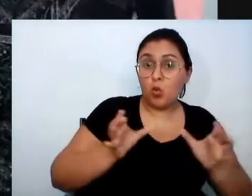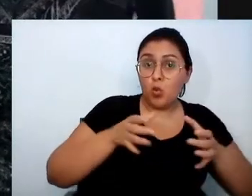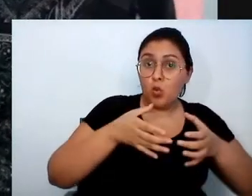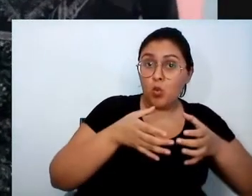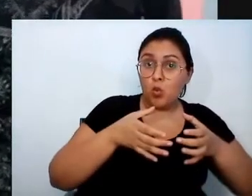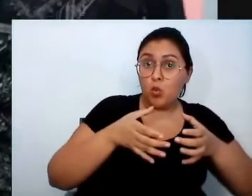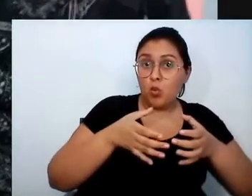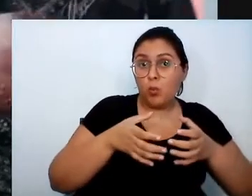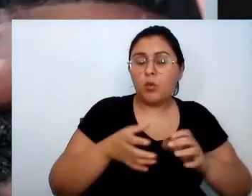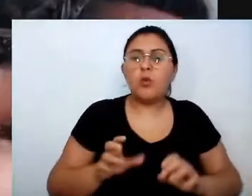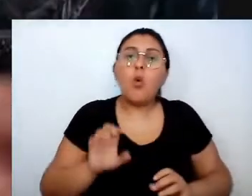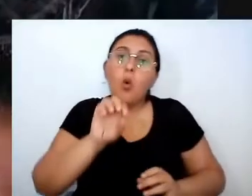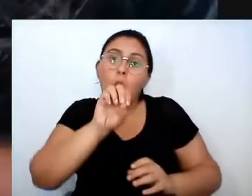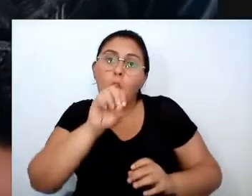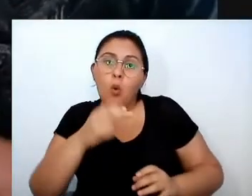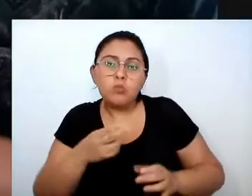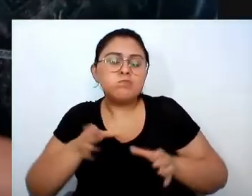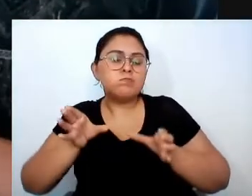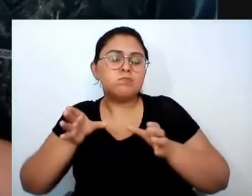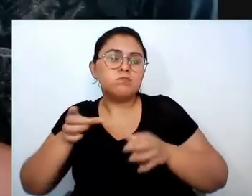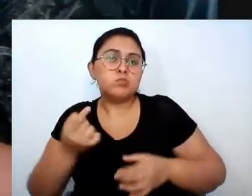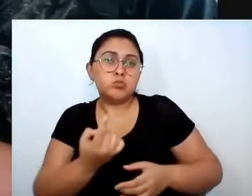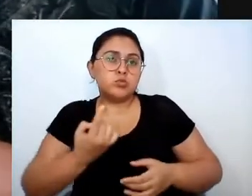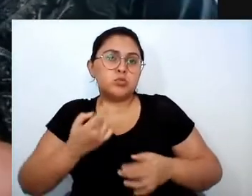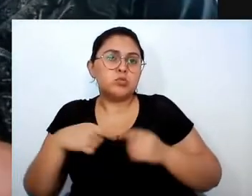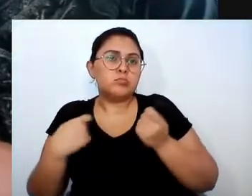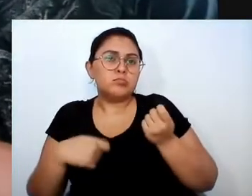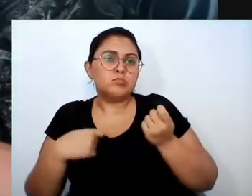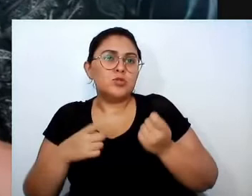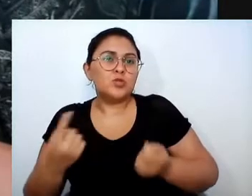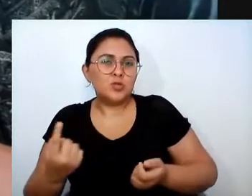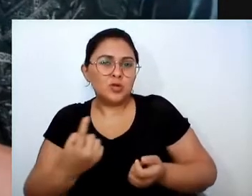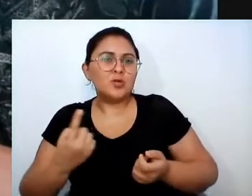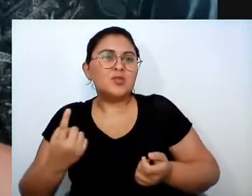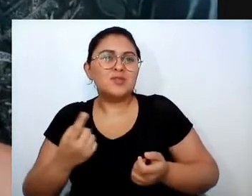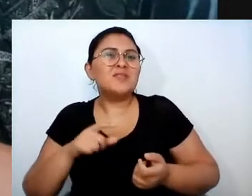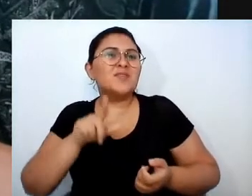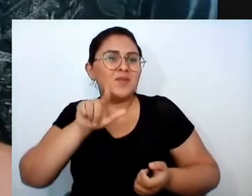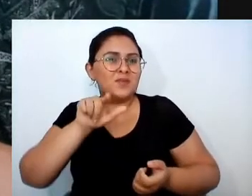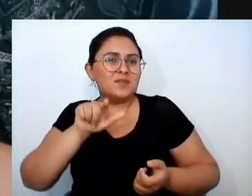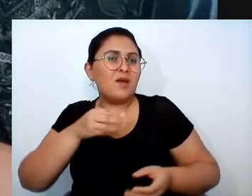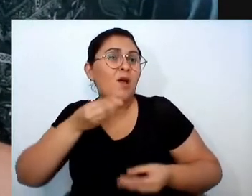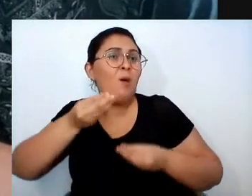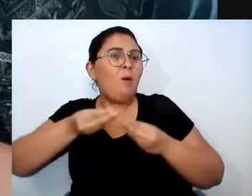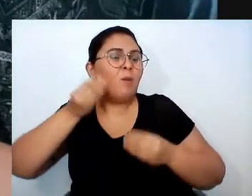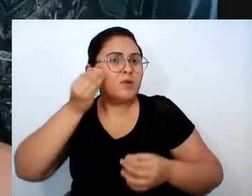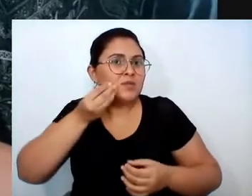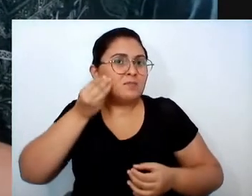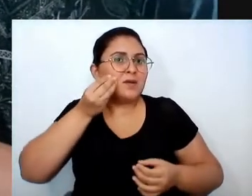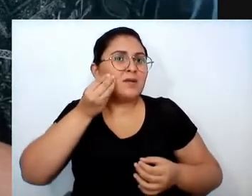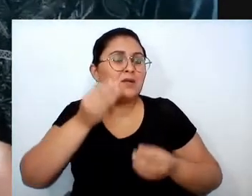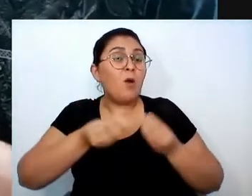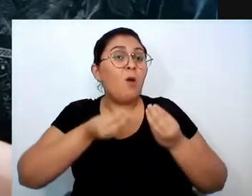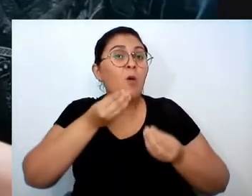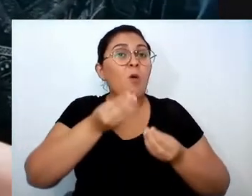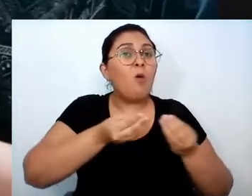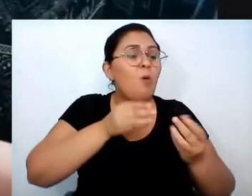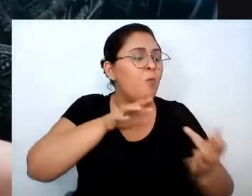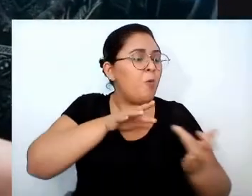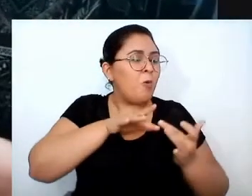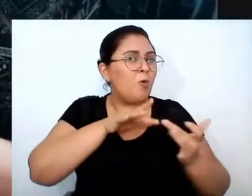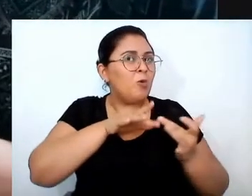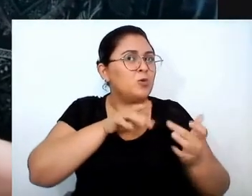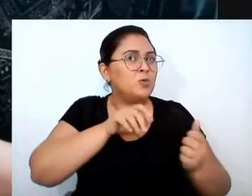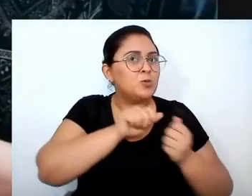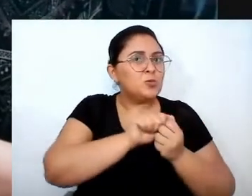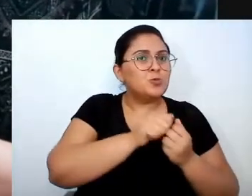de violões. E aí, como isso. é que acontece a comunicação com os colegas, né, desse grupo? Como é que, né, durante a apresentação, como é que